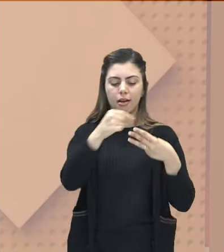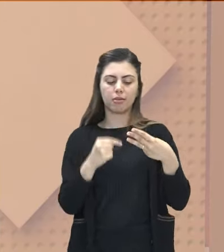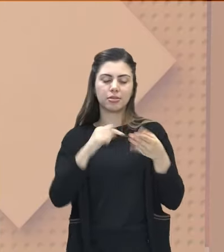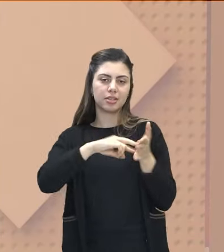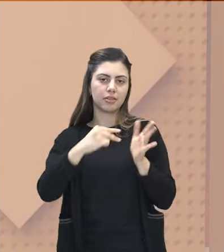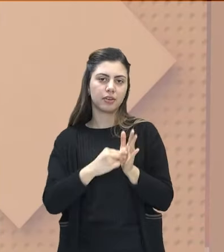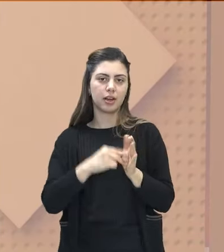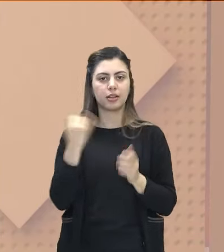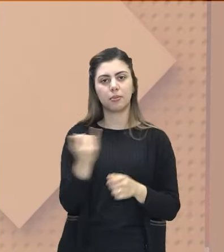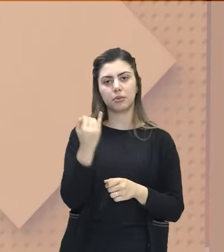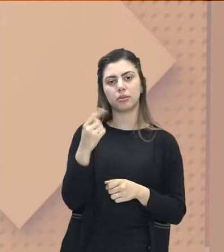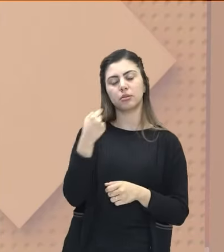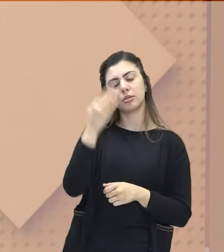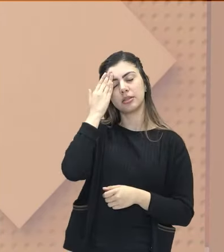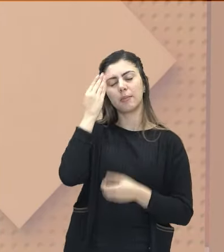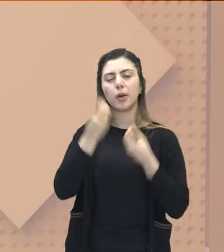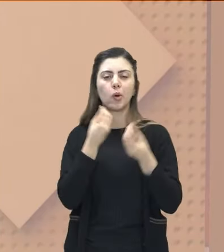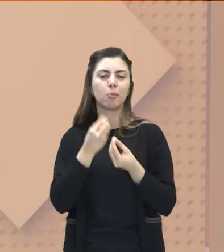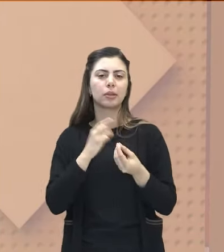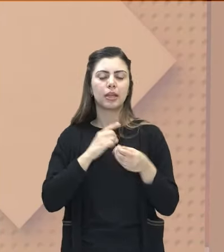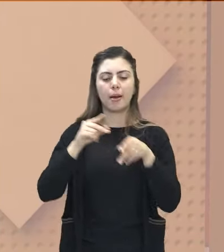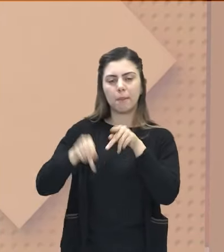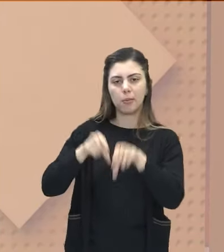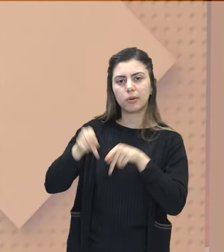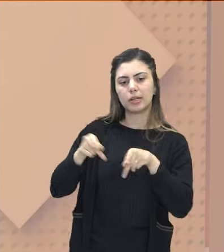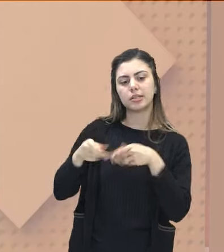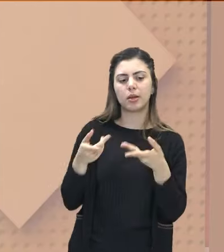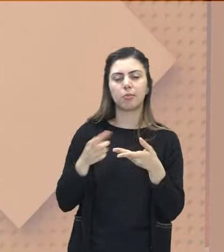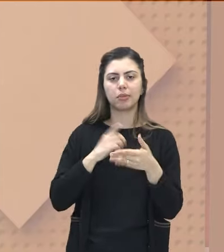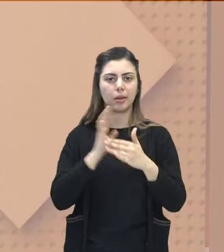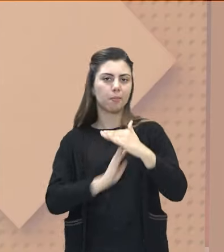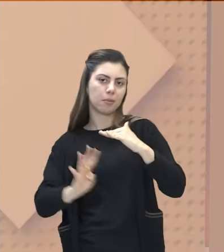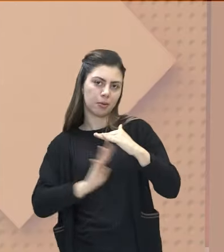paraentender os compos movimentos populacionais